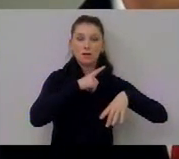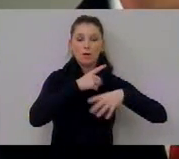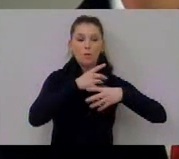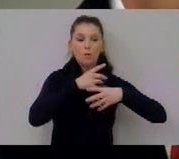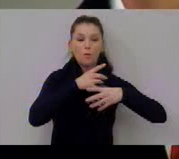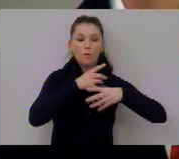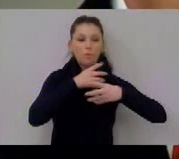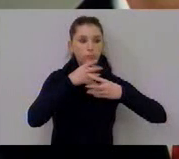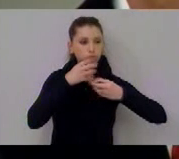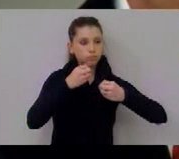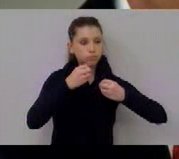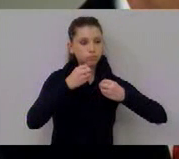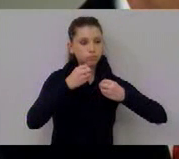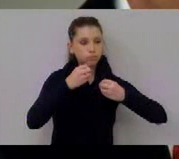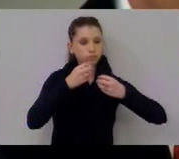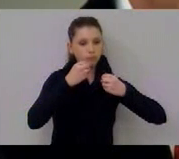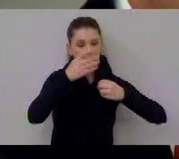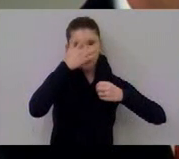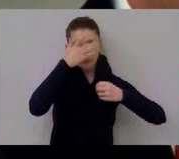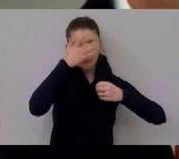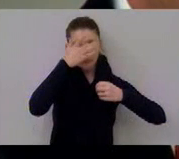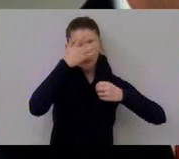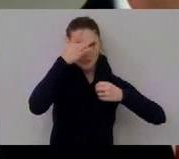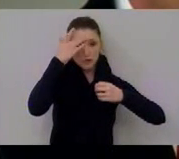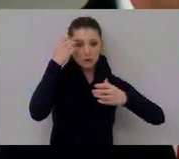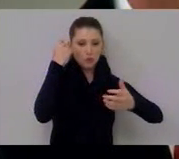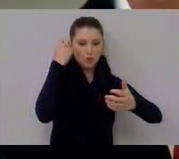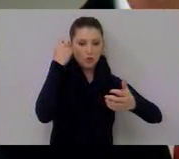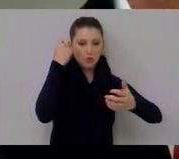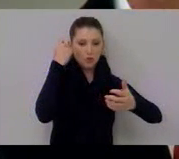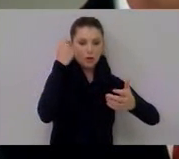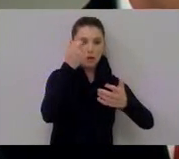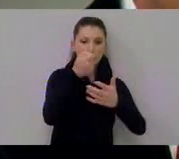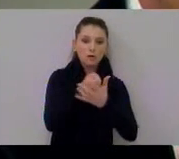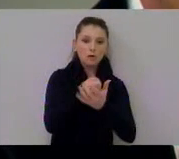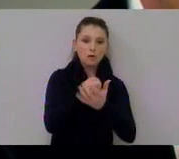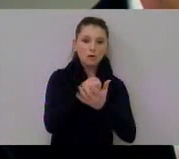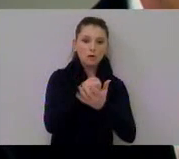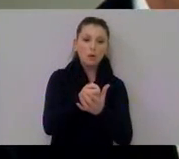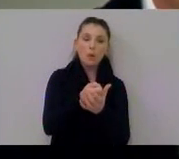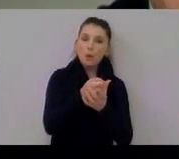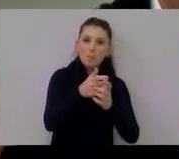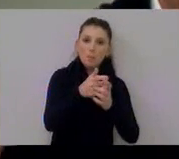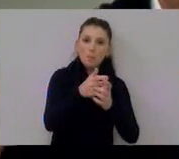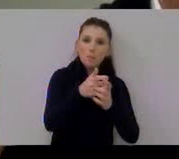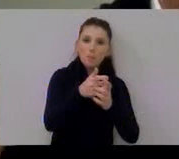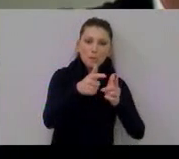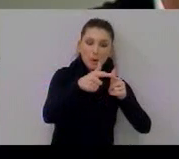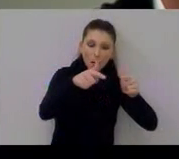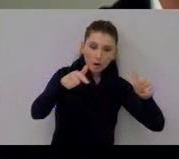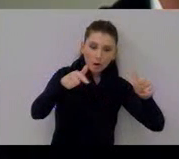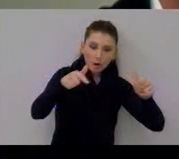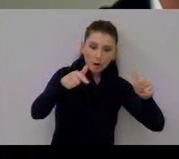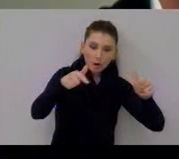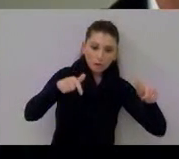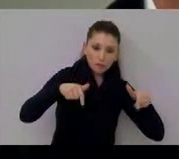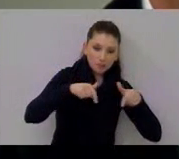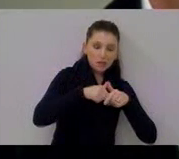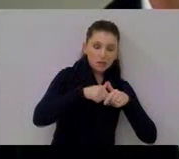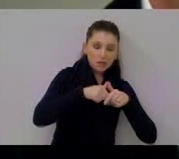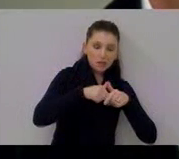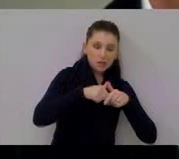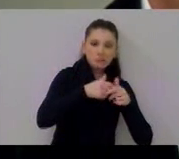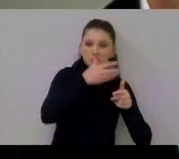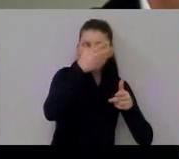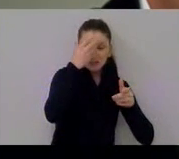cidadão que compra o terreno para especulação imobiliária e esquece lá